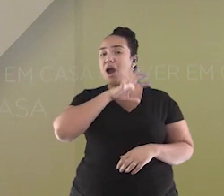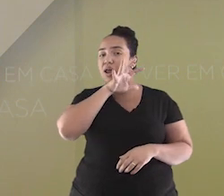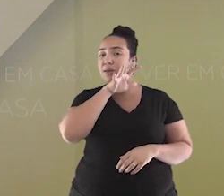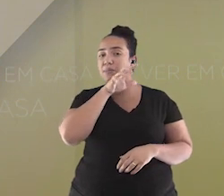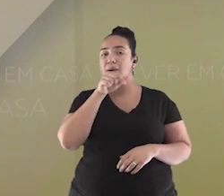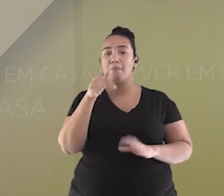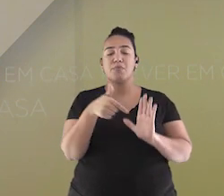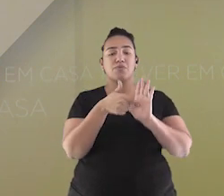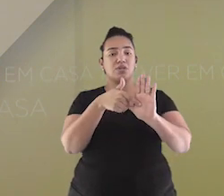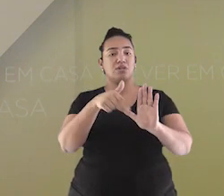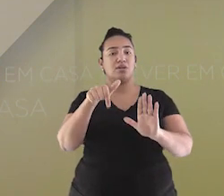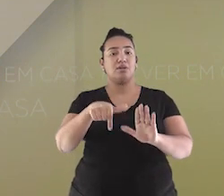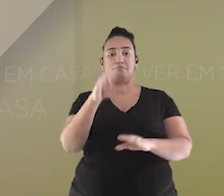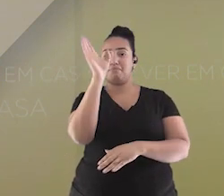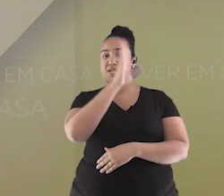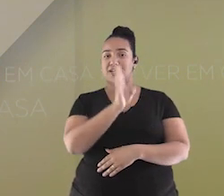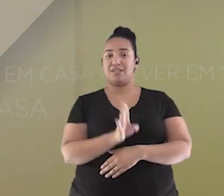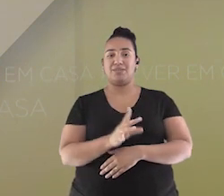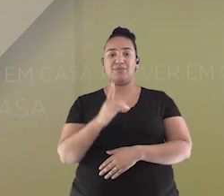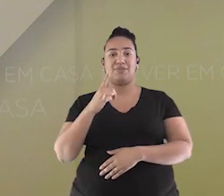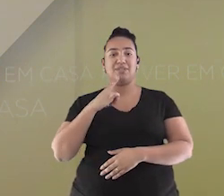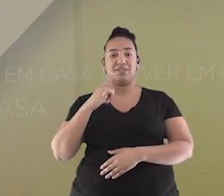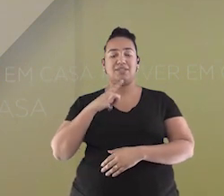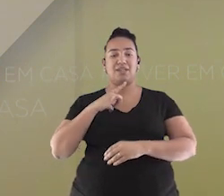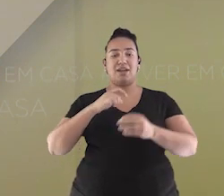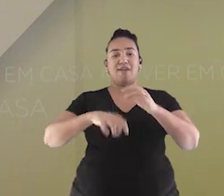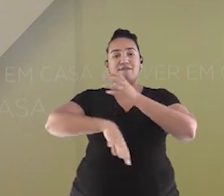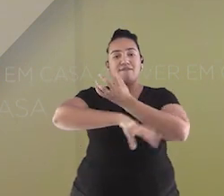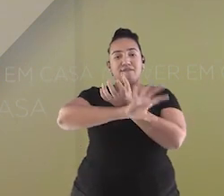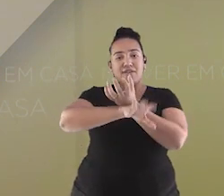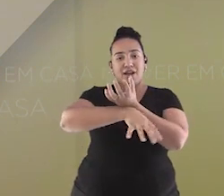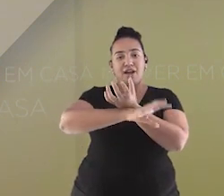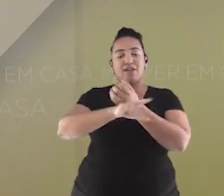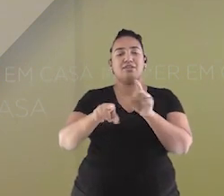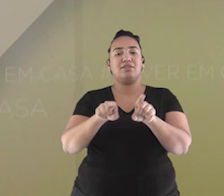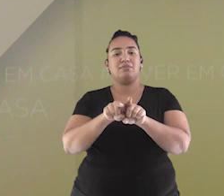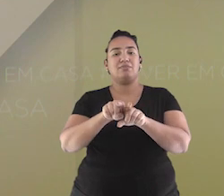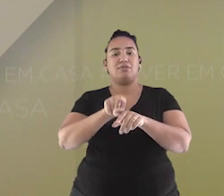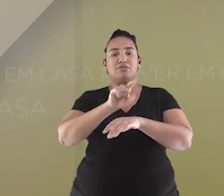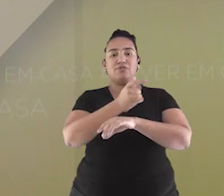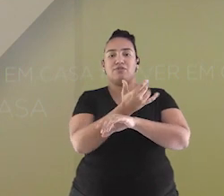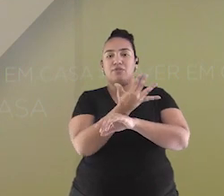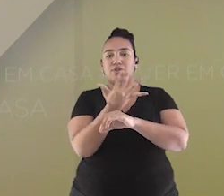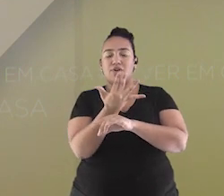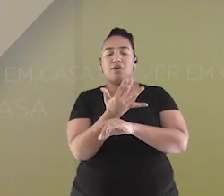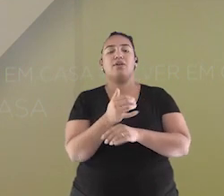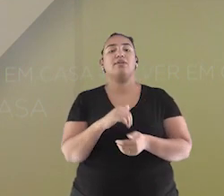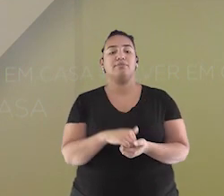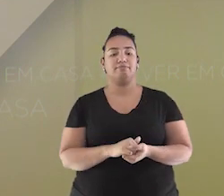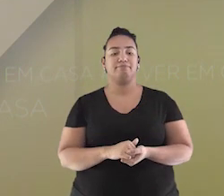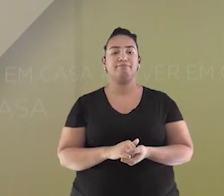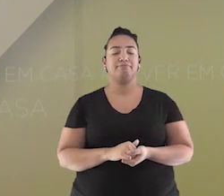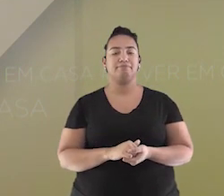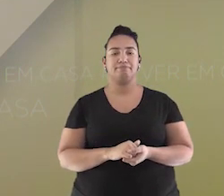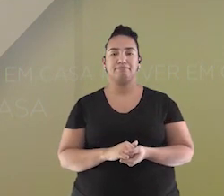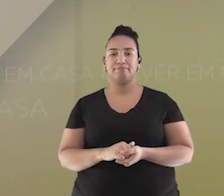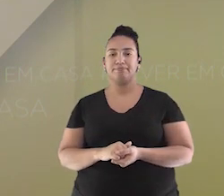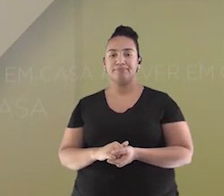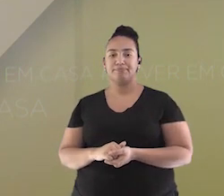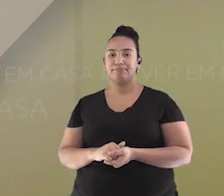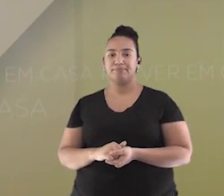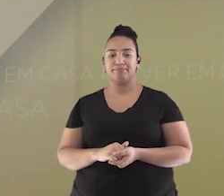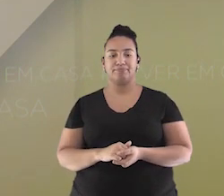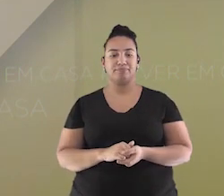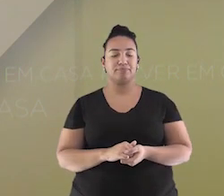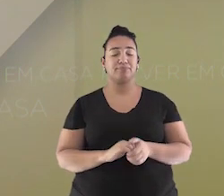fauna brasileira. Como na nota de R$5, que traz a imagem de uma garça, que é uma ave muito comum aqui no território